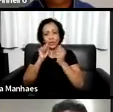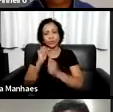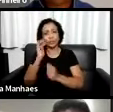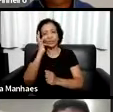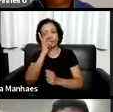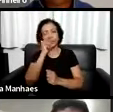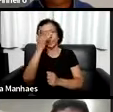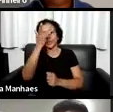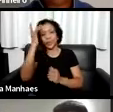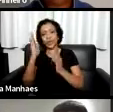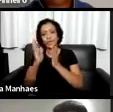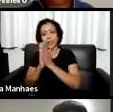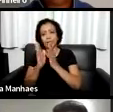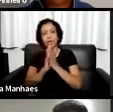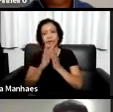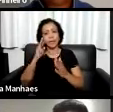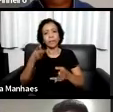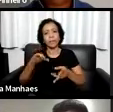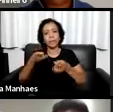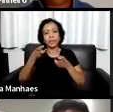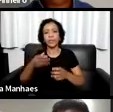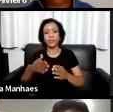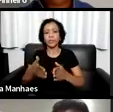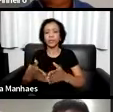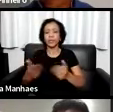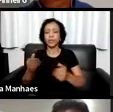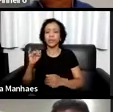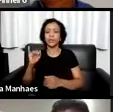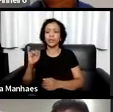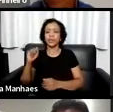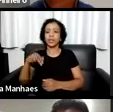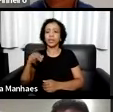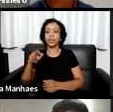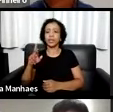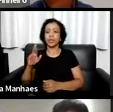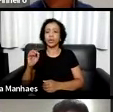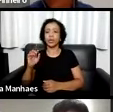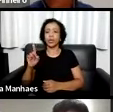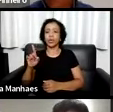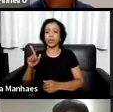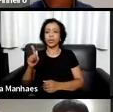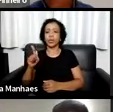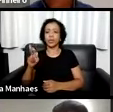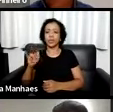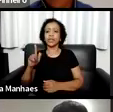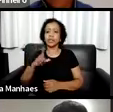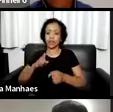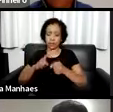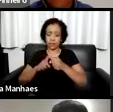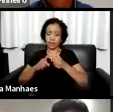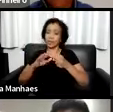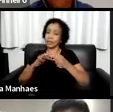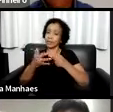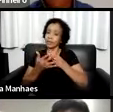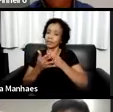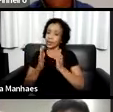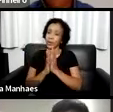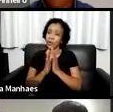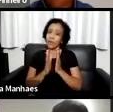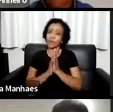aqui, eu estou acompanhando. O pedido do Ian Rodrigo mesmo, porque ele está com Covid, vários irmãos aqui orando